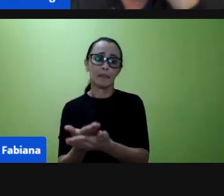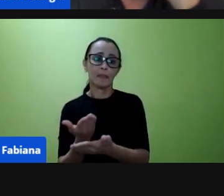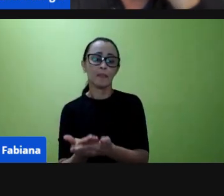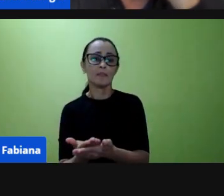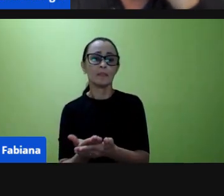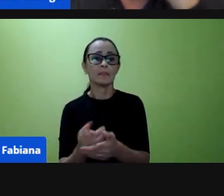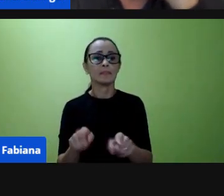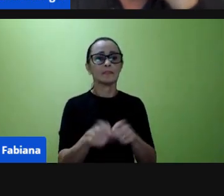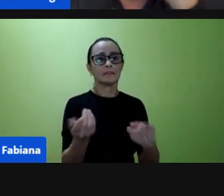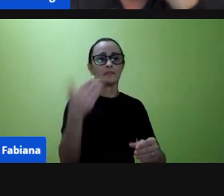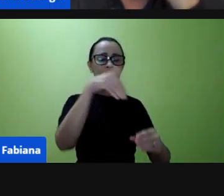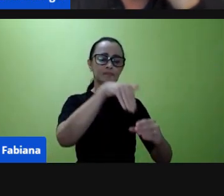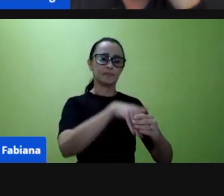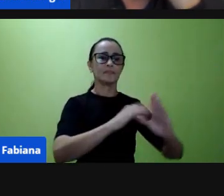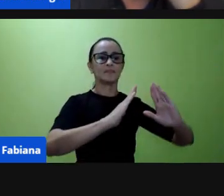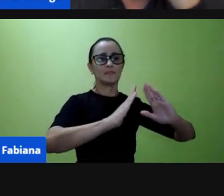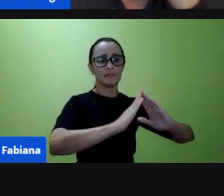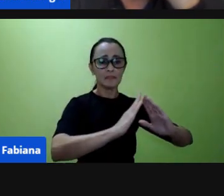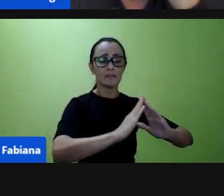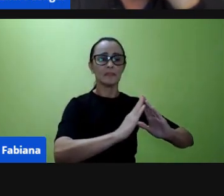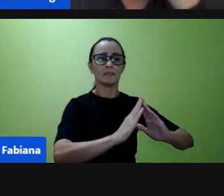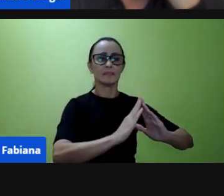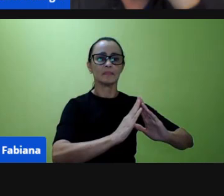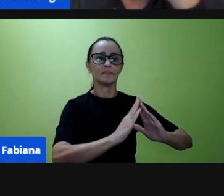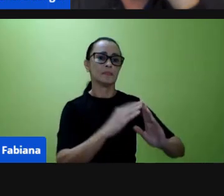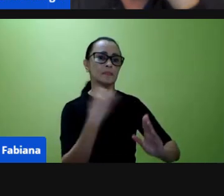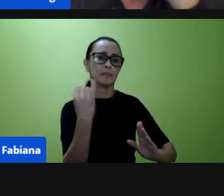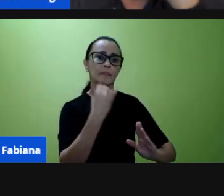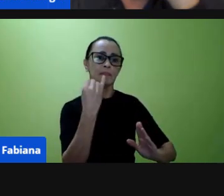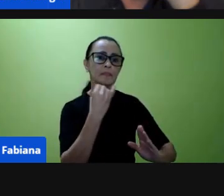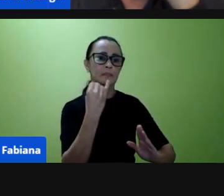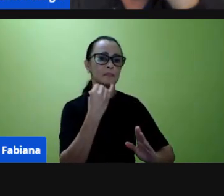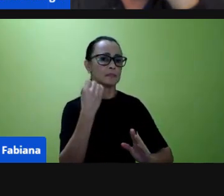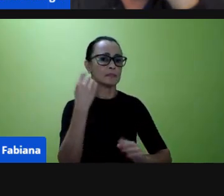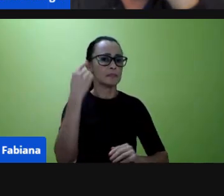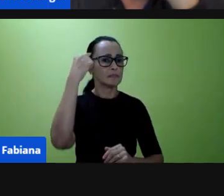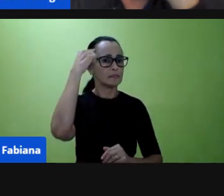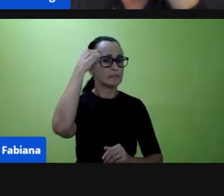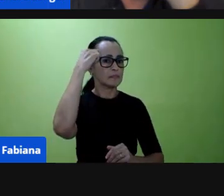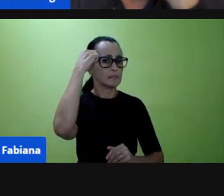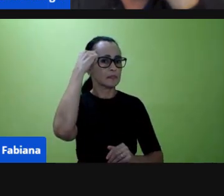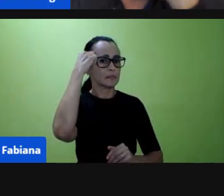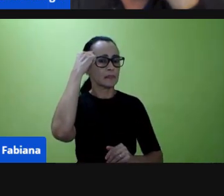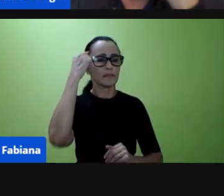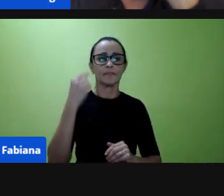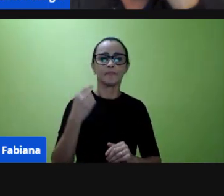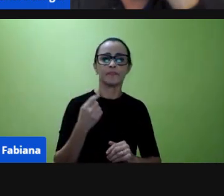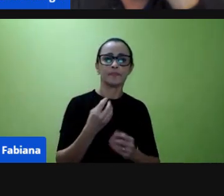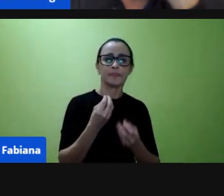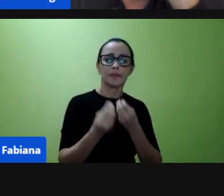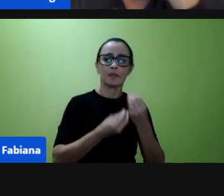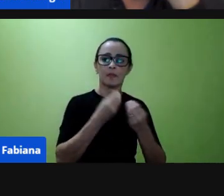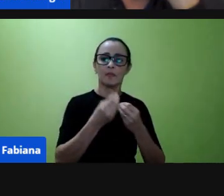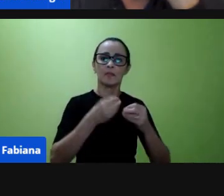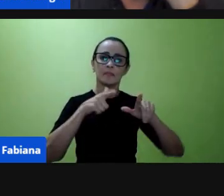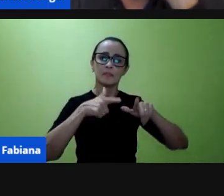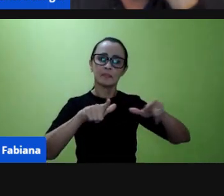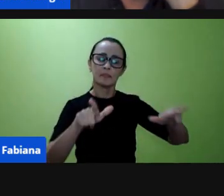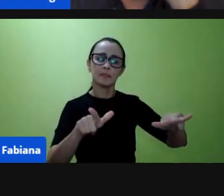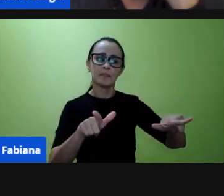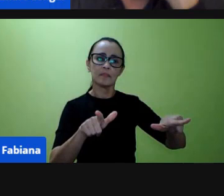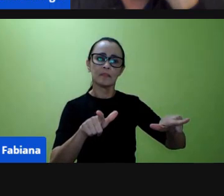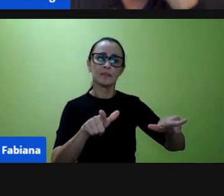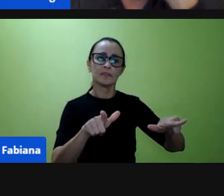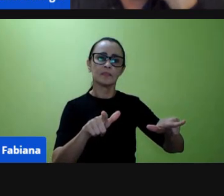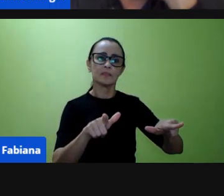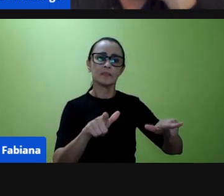desafio essa questão da gente pensar na linguagem, né, adequada para ensinar a esses